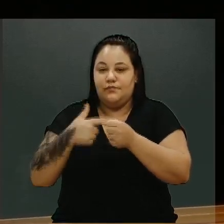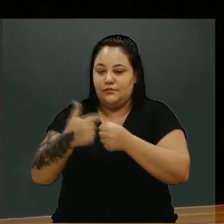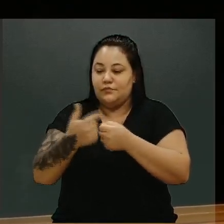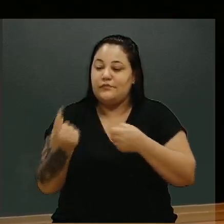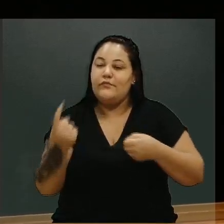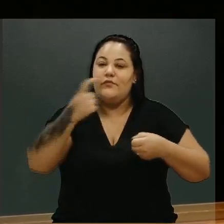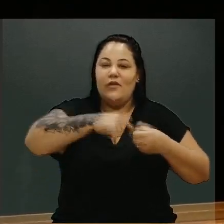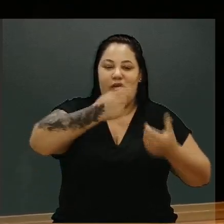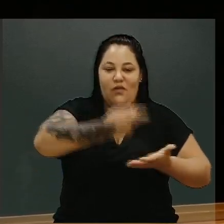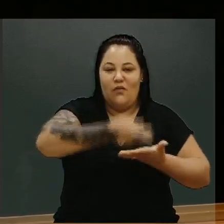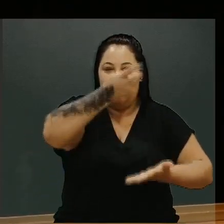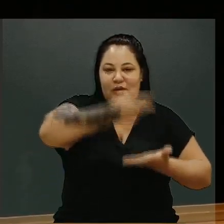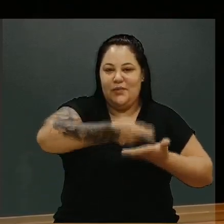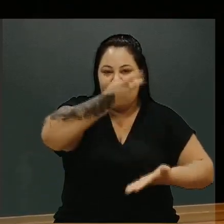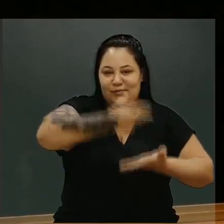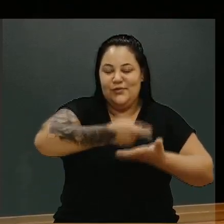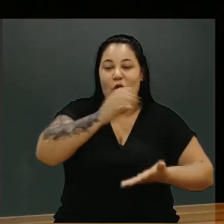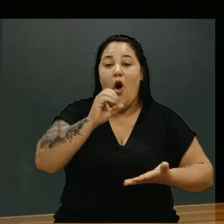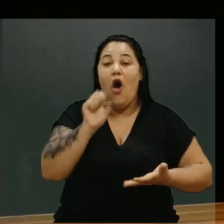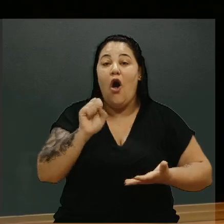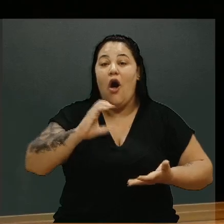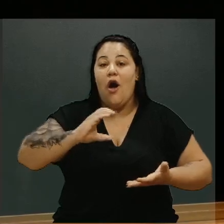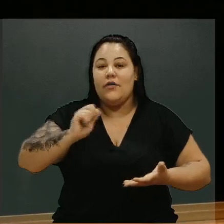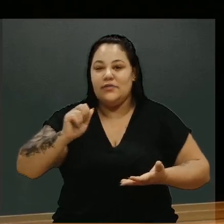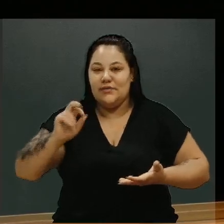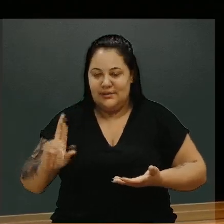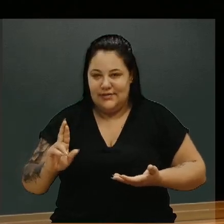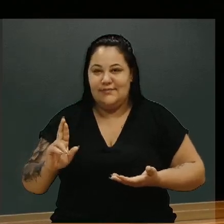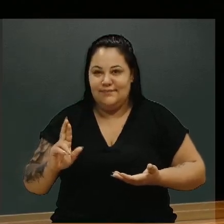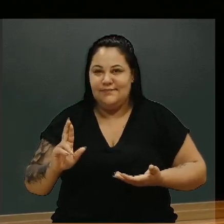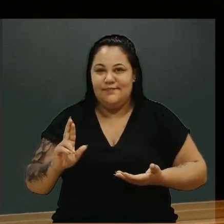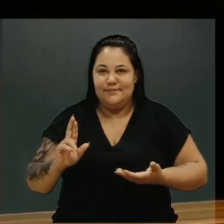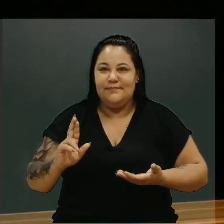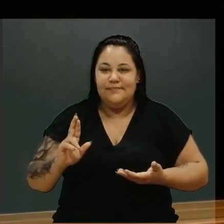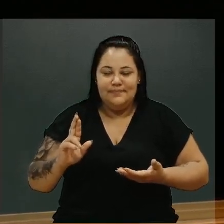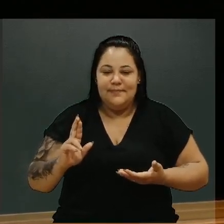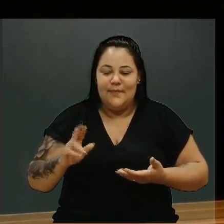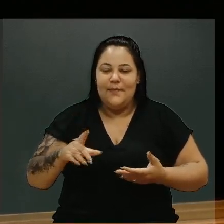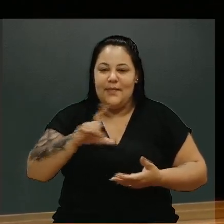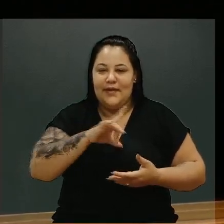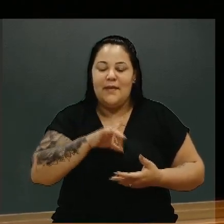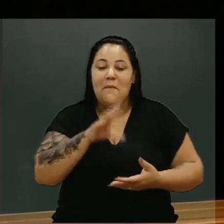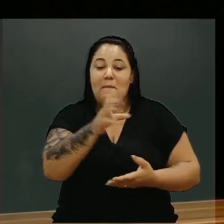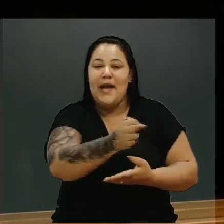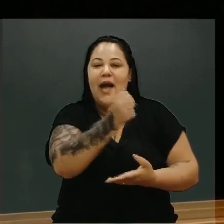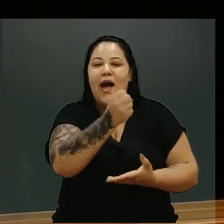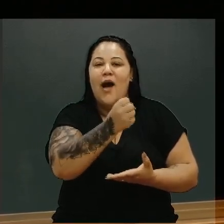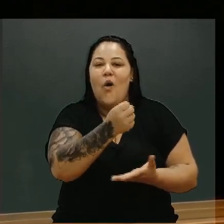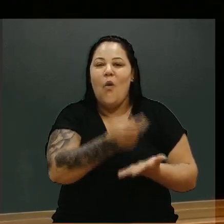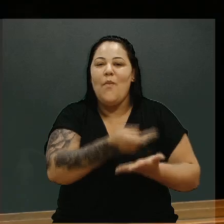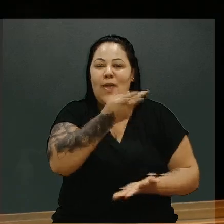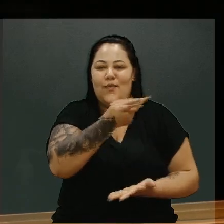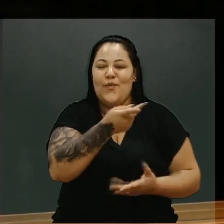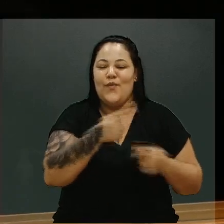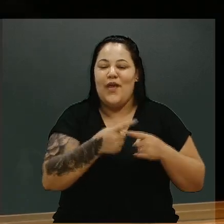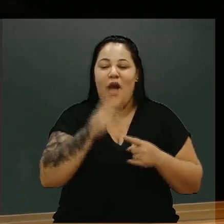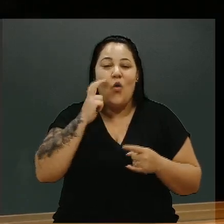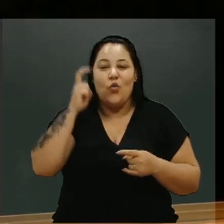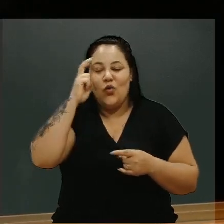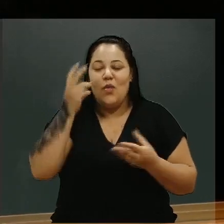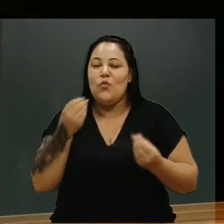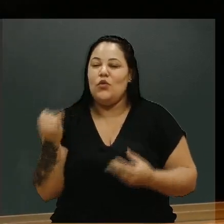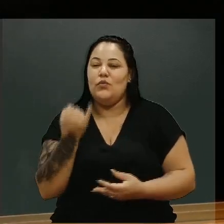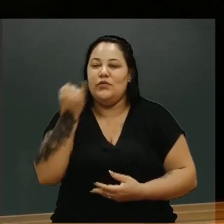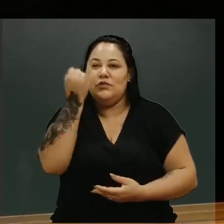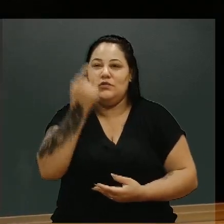Oscar sem José Clemente Pozenato, que infelizmente faleceu, mas volta ao Oscar para buscar o Oscar. Então, nossa cultura é muito importante. Todas as oportunidades que